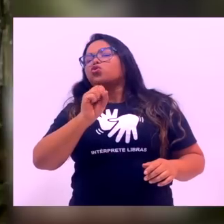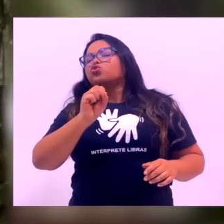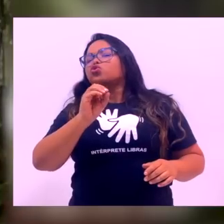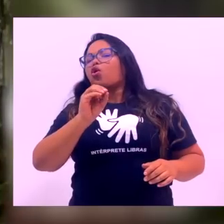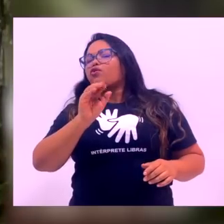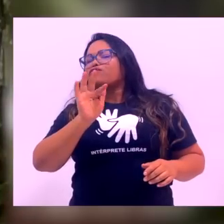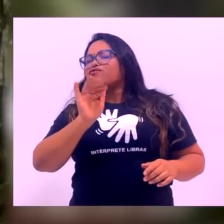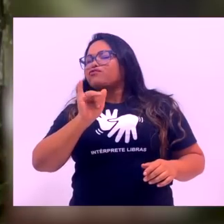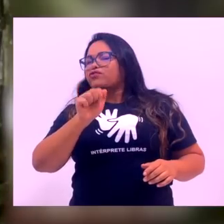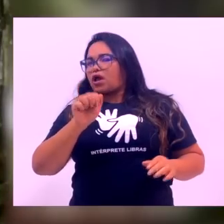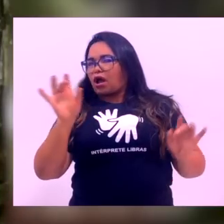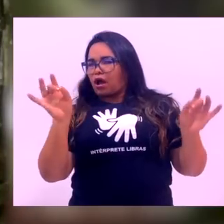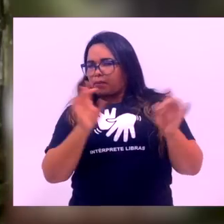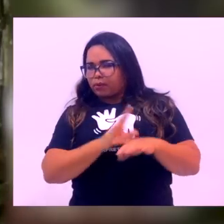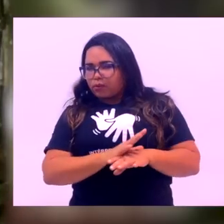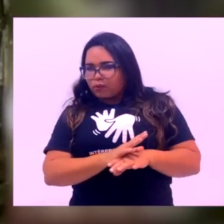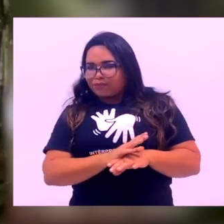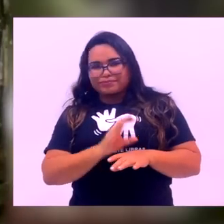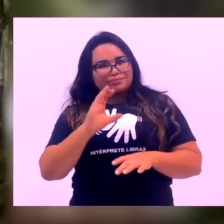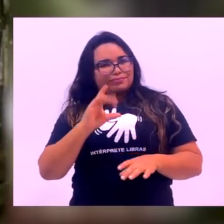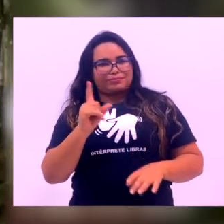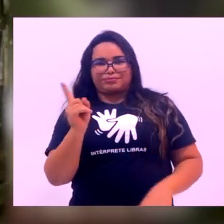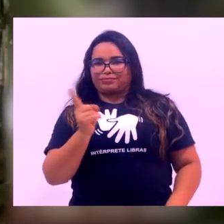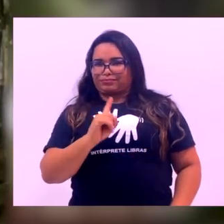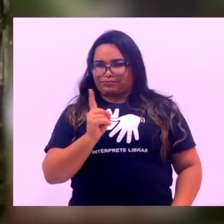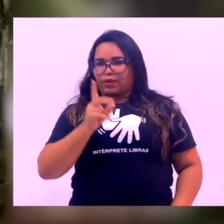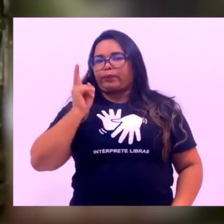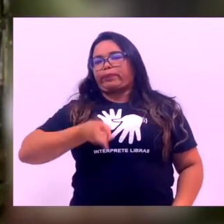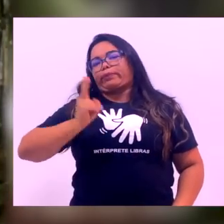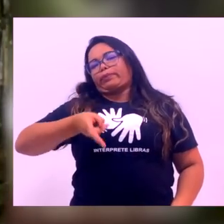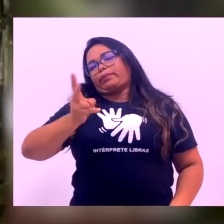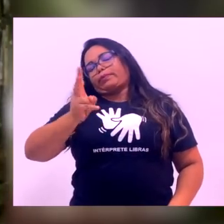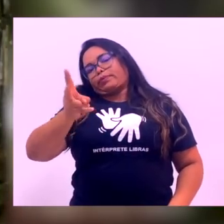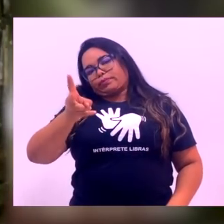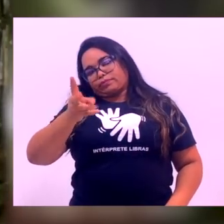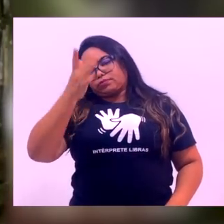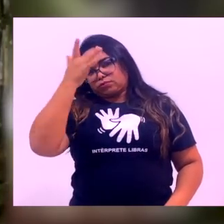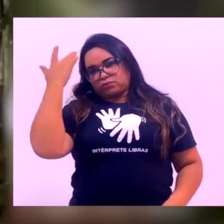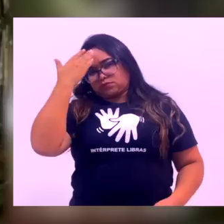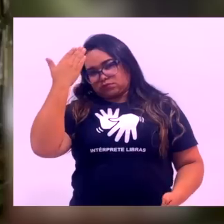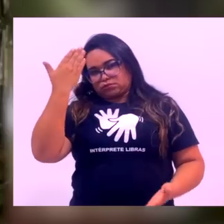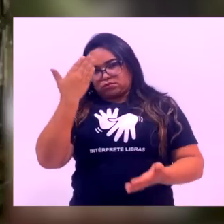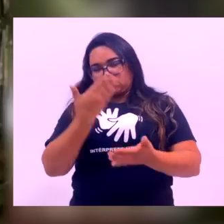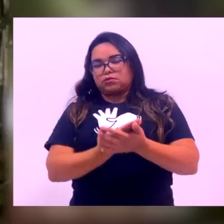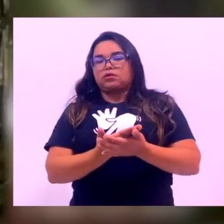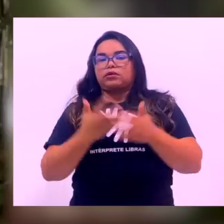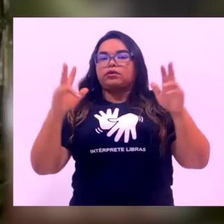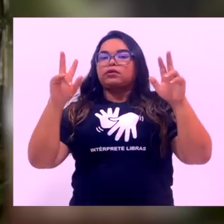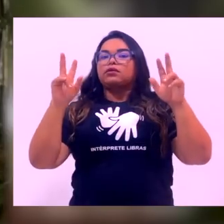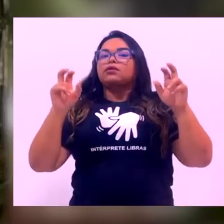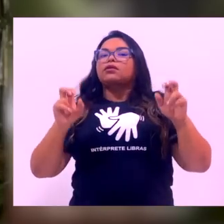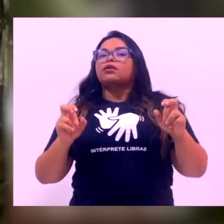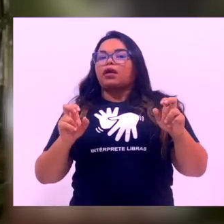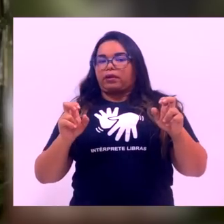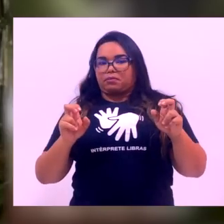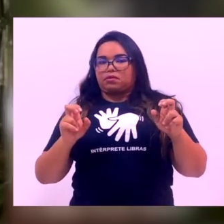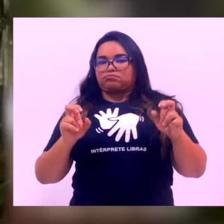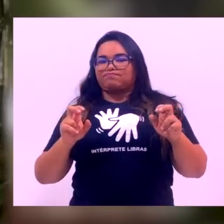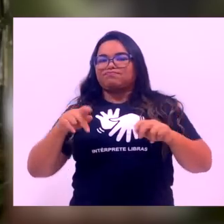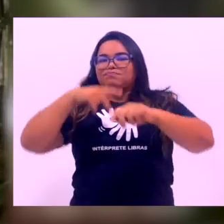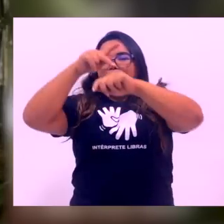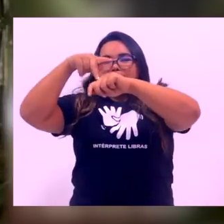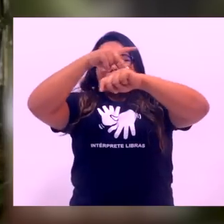está morta? Claro que não. A teosofia está bem viva e forma o tema central das